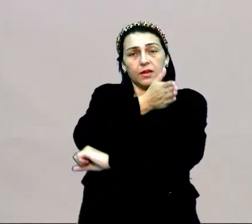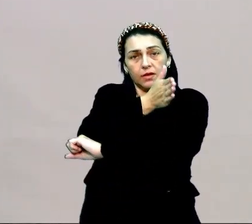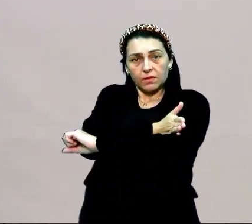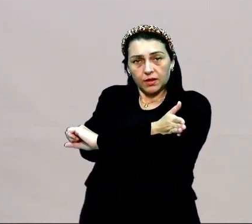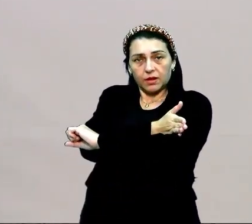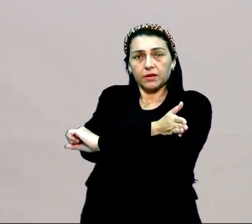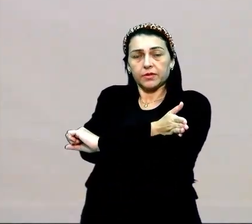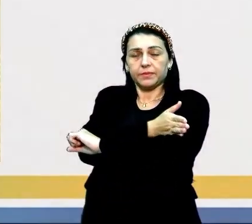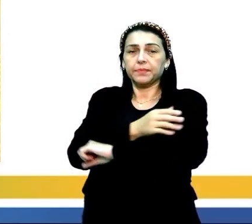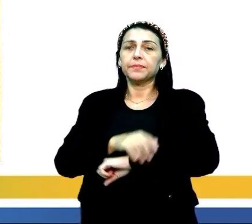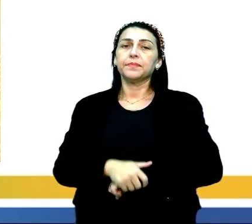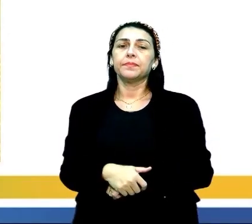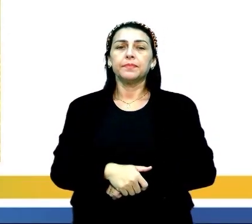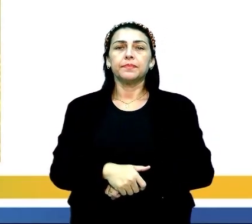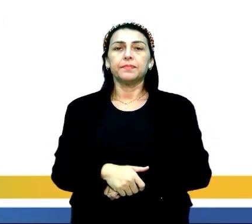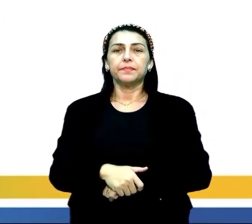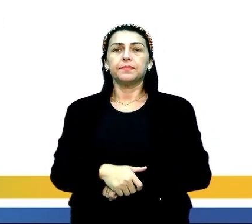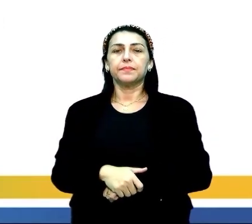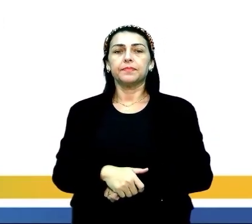Antiguidade. Bom, então,